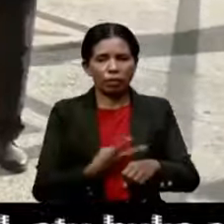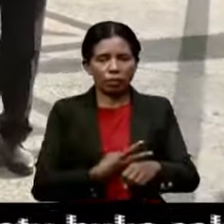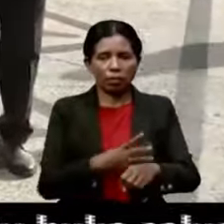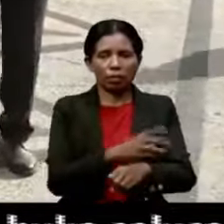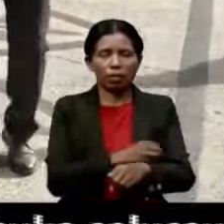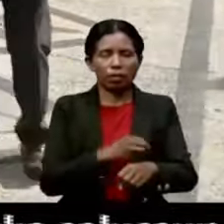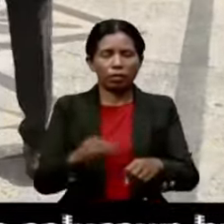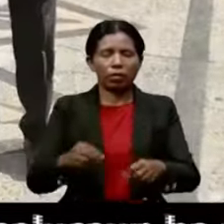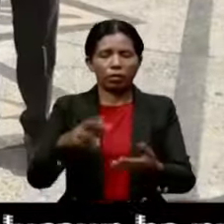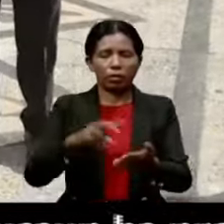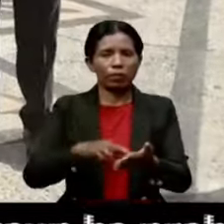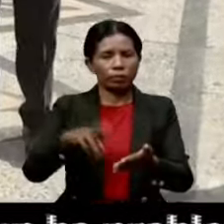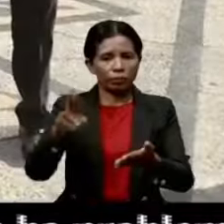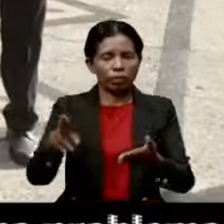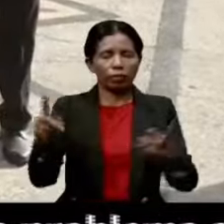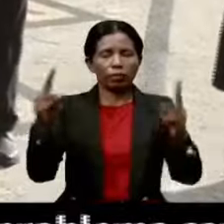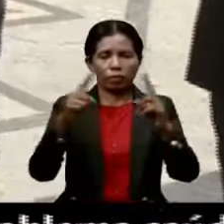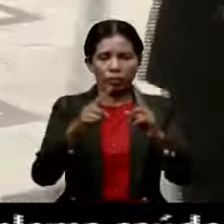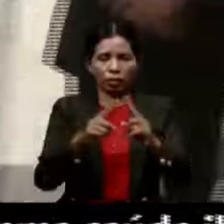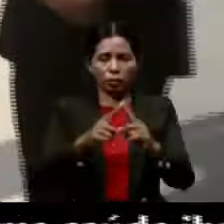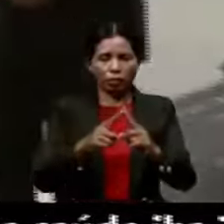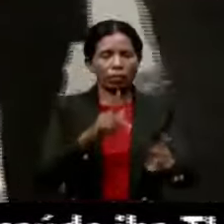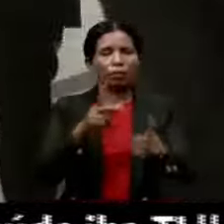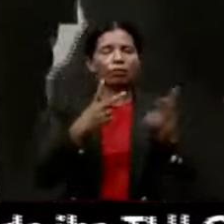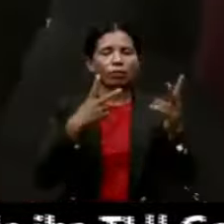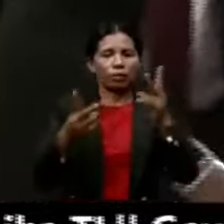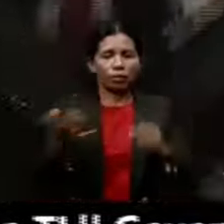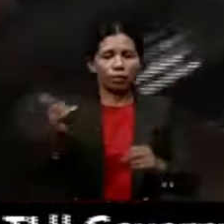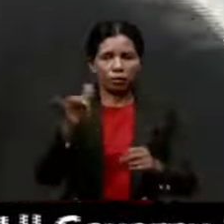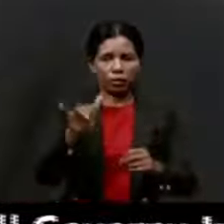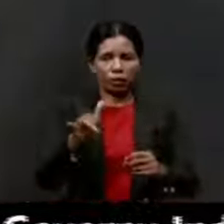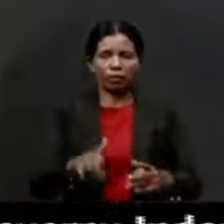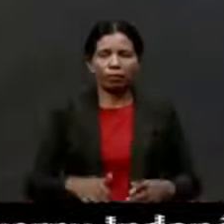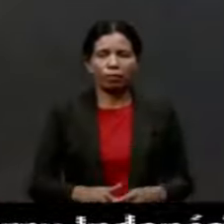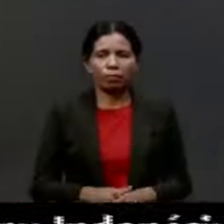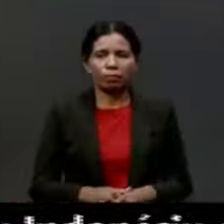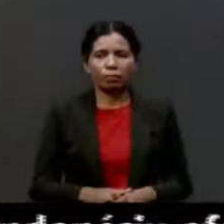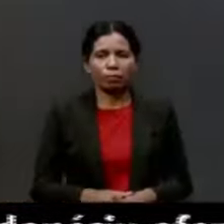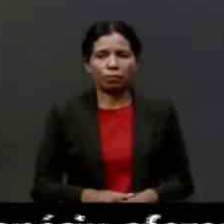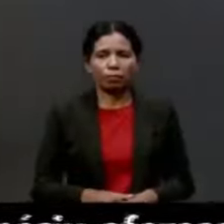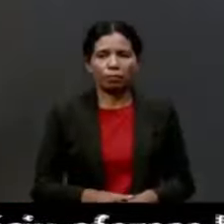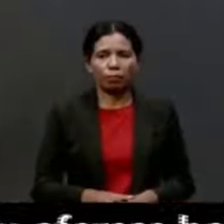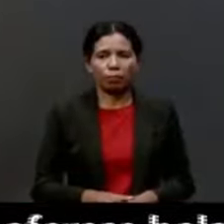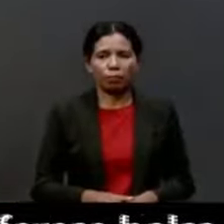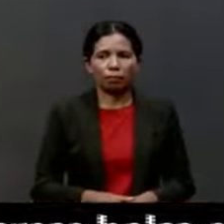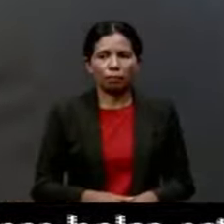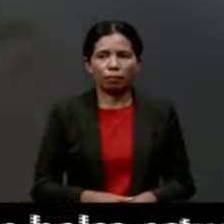exceção visto ba diplomata, trabalhador, no turista Sira. Santina de Jesus, Marito da Costa, GMN.